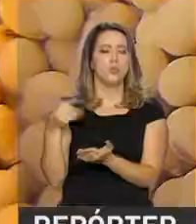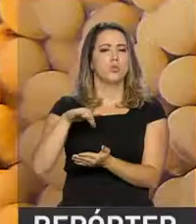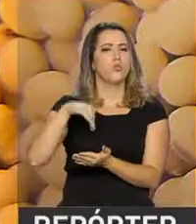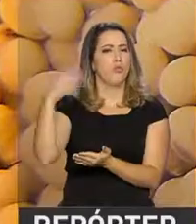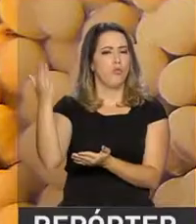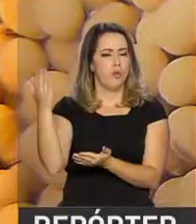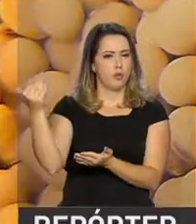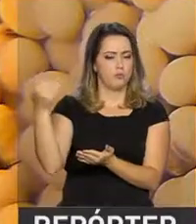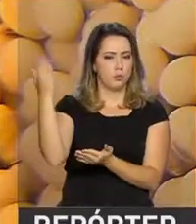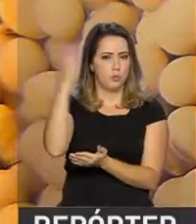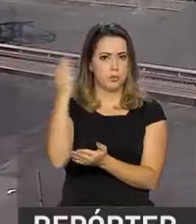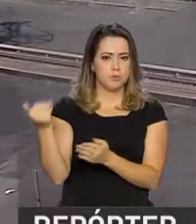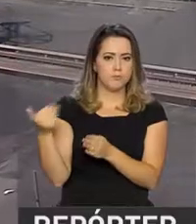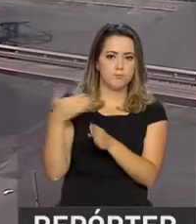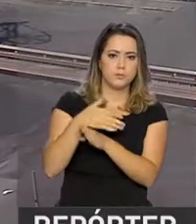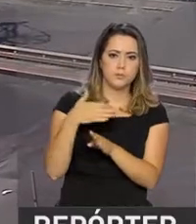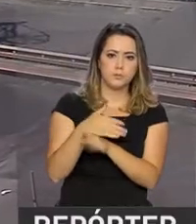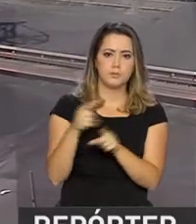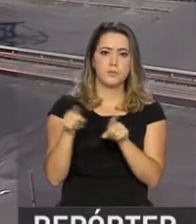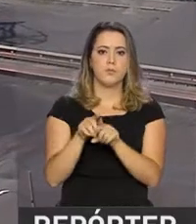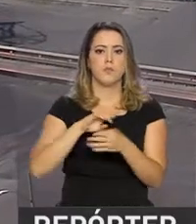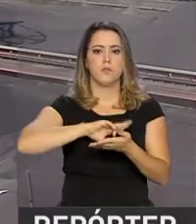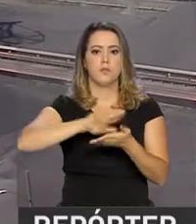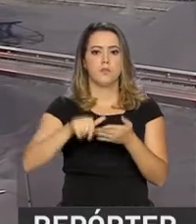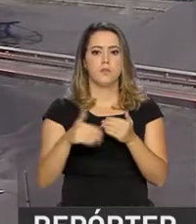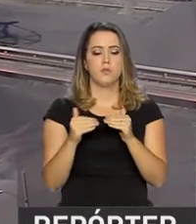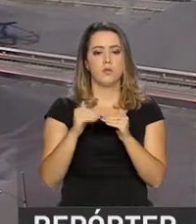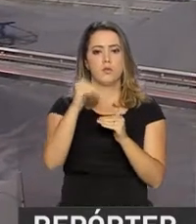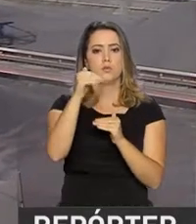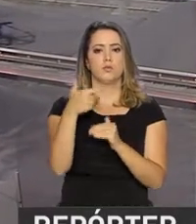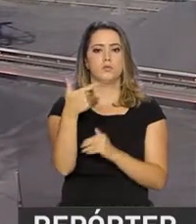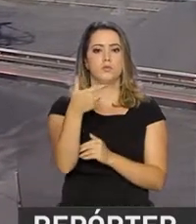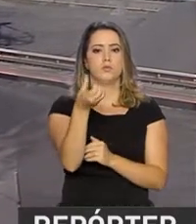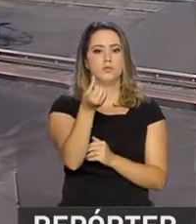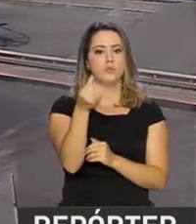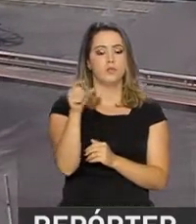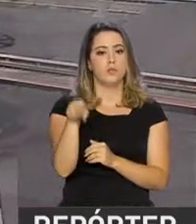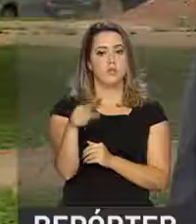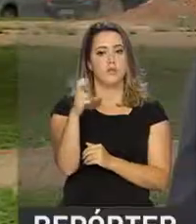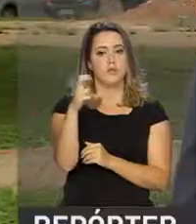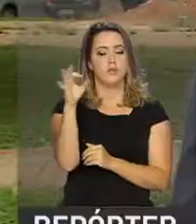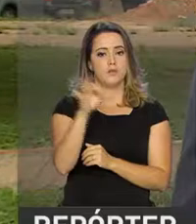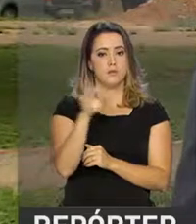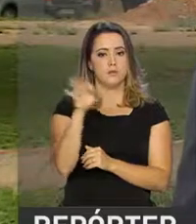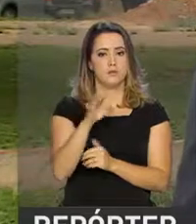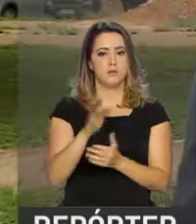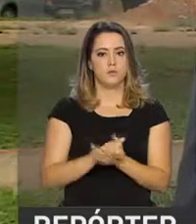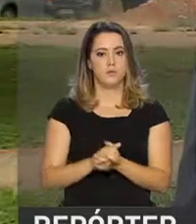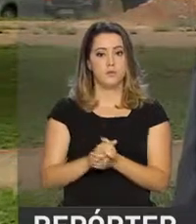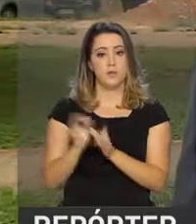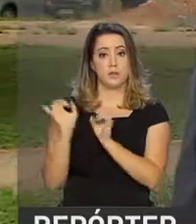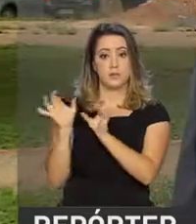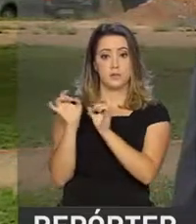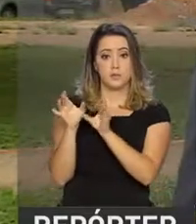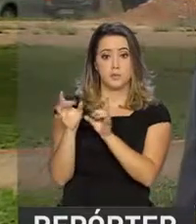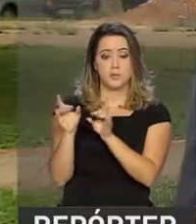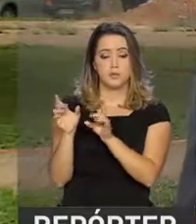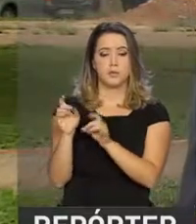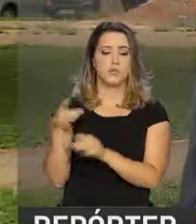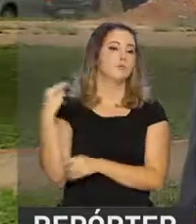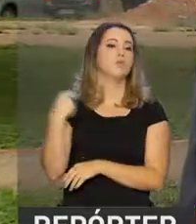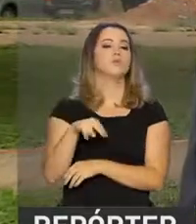milho soja carnes e minério de ferro aumentaram mais de 26% ao todo as exportações no mês de novembro